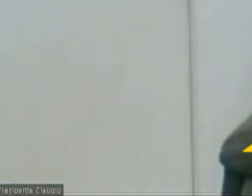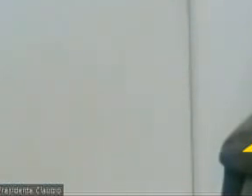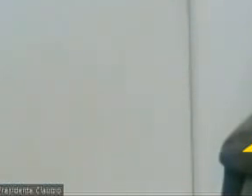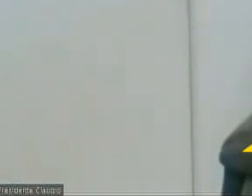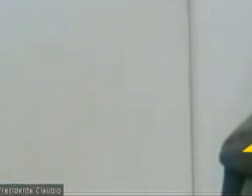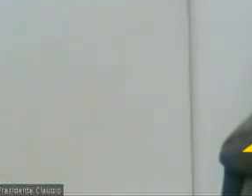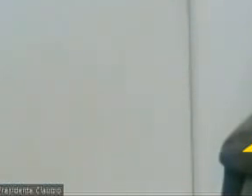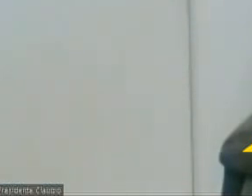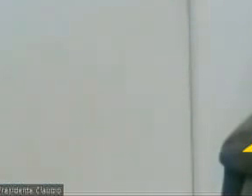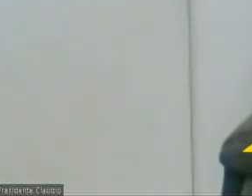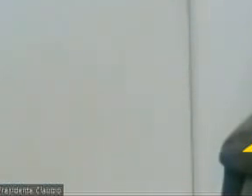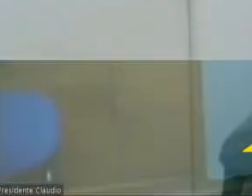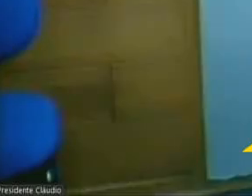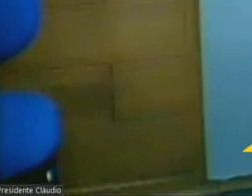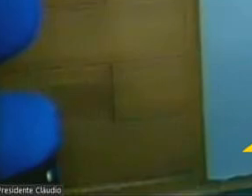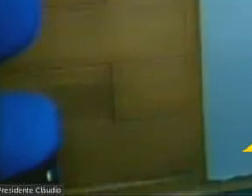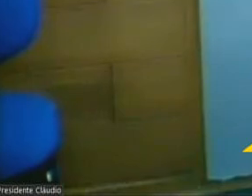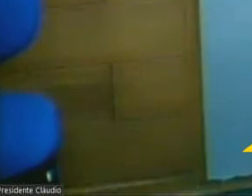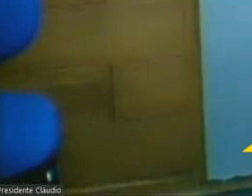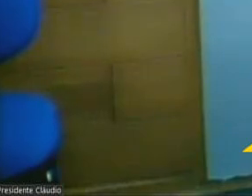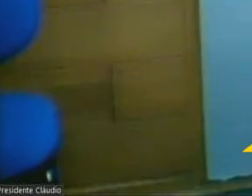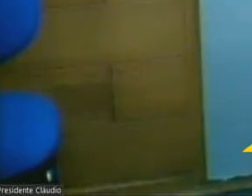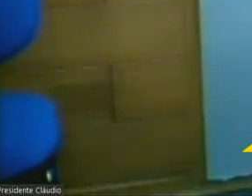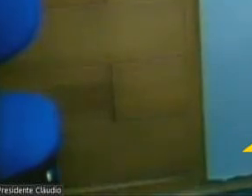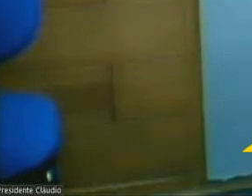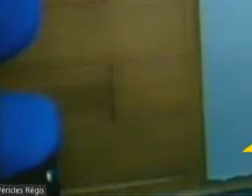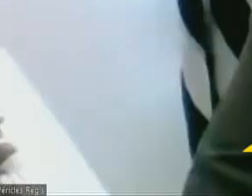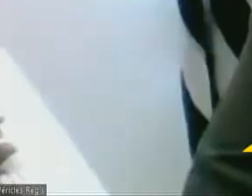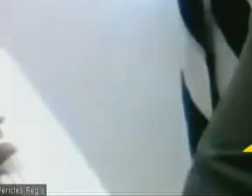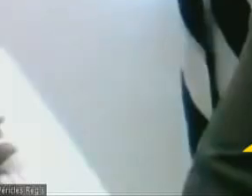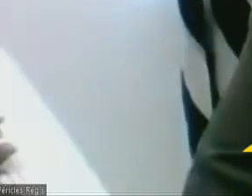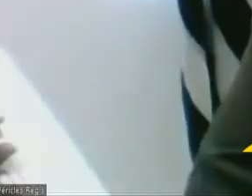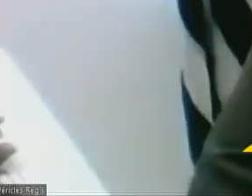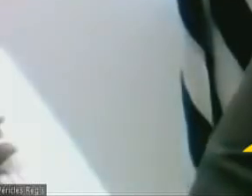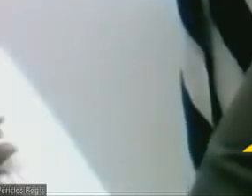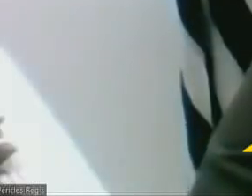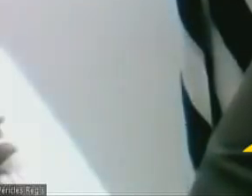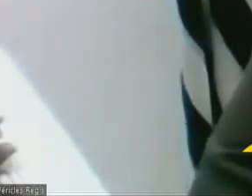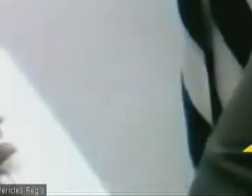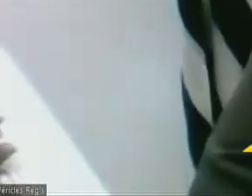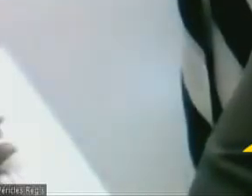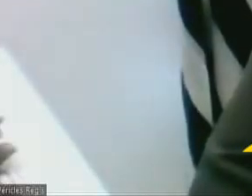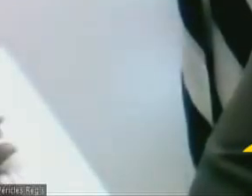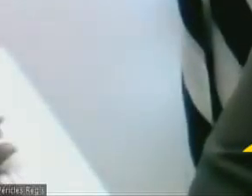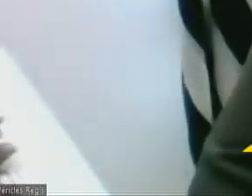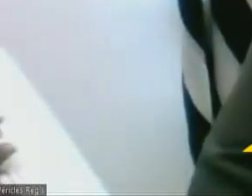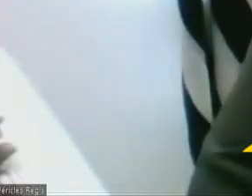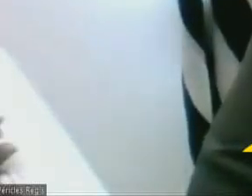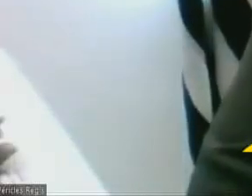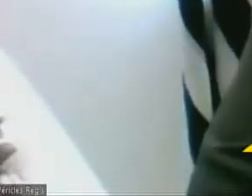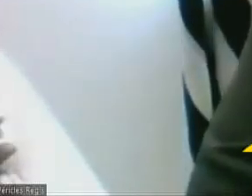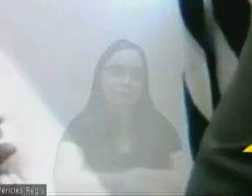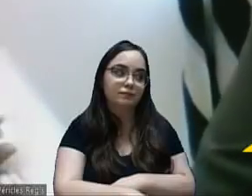Peraí. Vereador Pérez, por favor. Tem a palavra. Boa tarde. Boa tarde, gente.